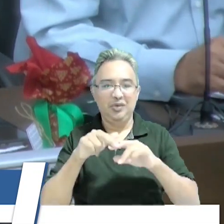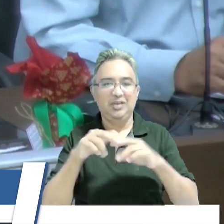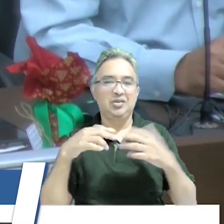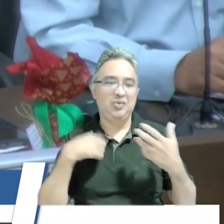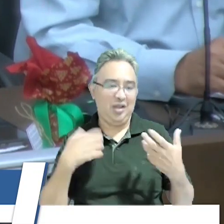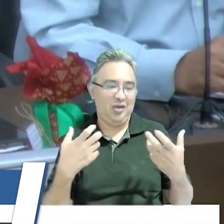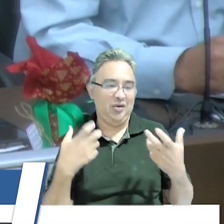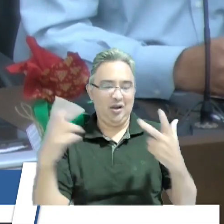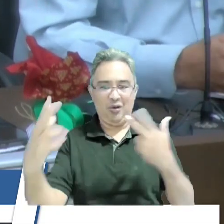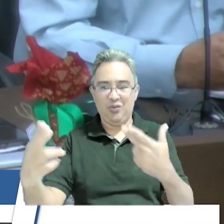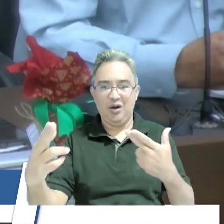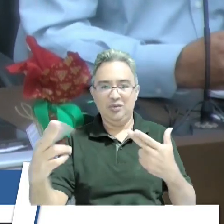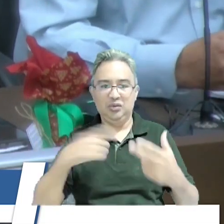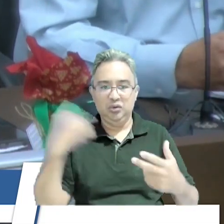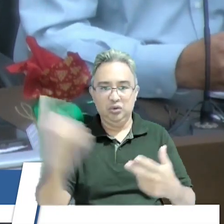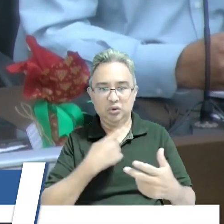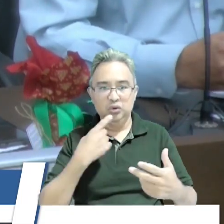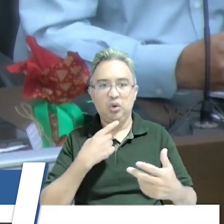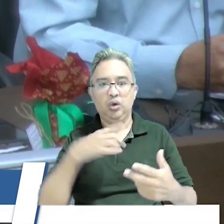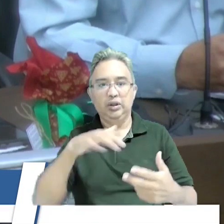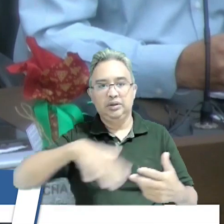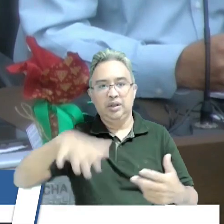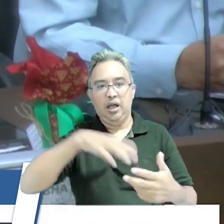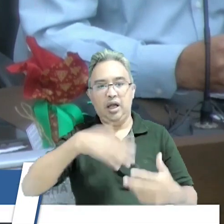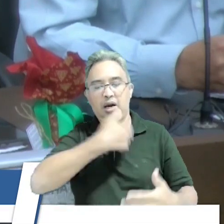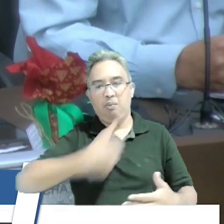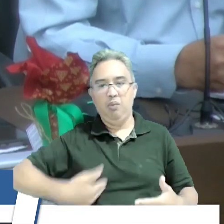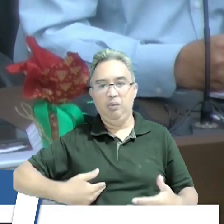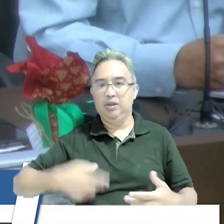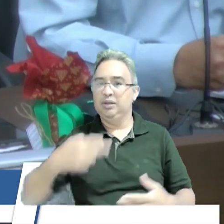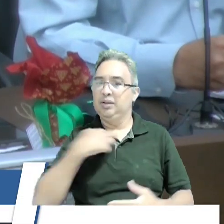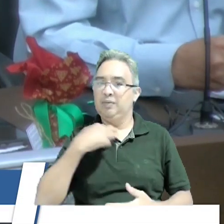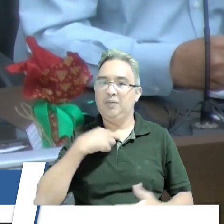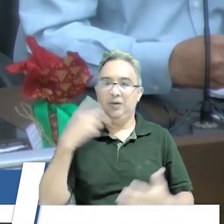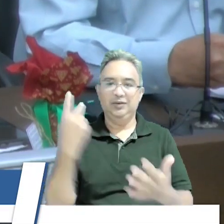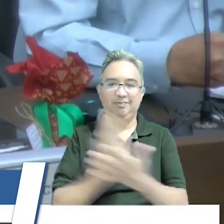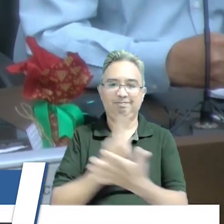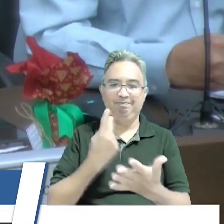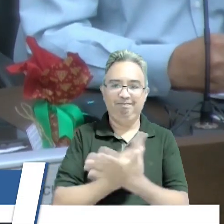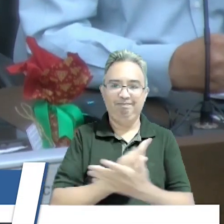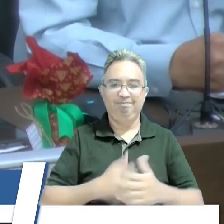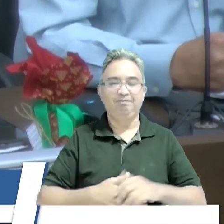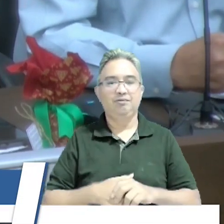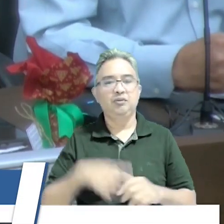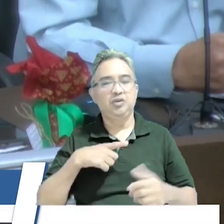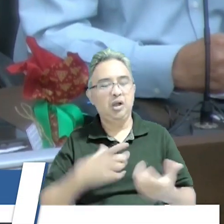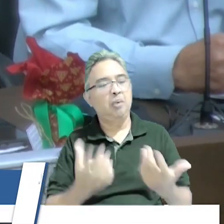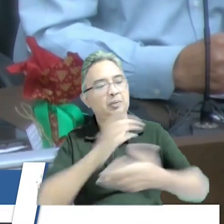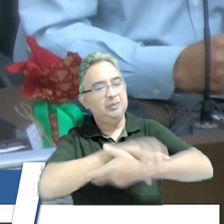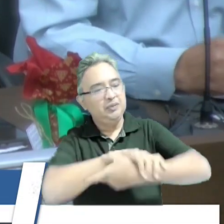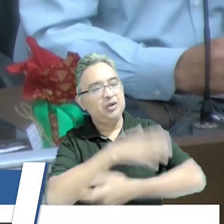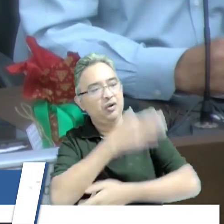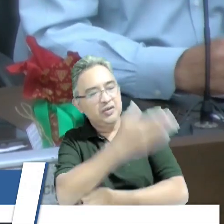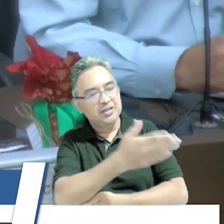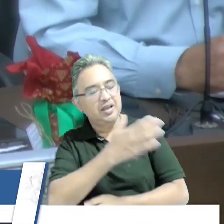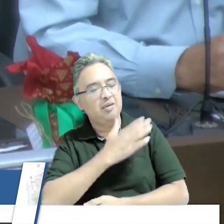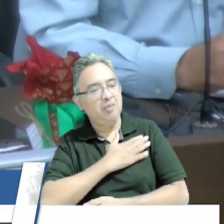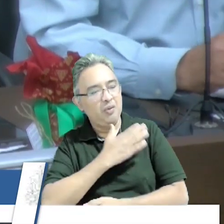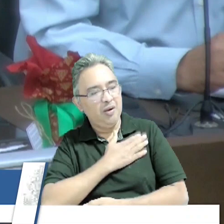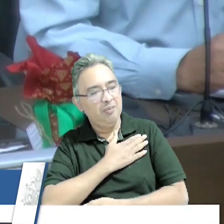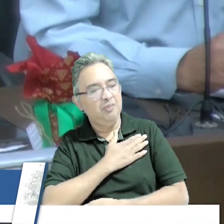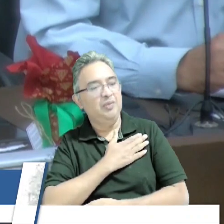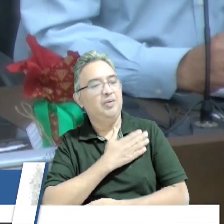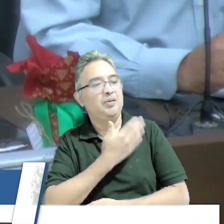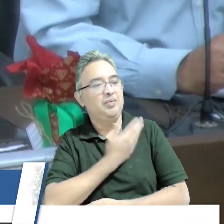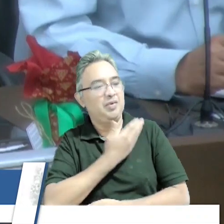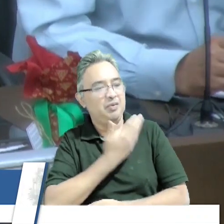não podemos errar. E devo a você, meu parceiro, meu amigo, Donizete da Farmácia. Obrigado, viu, Donizete? Obrigado.